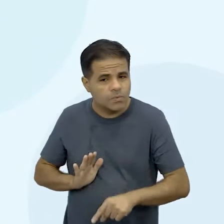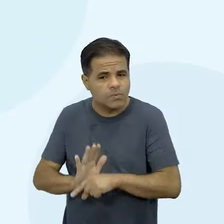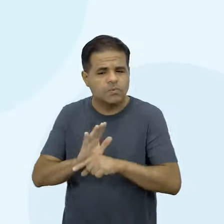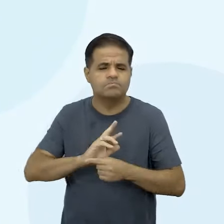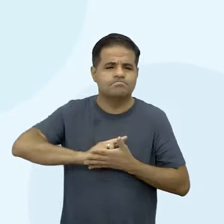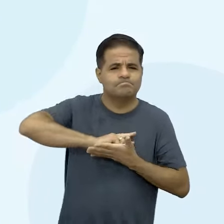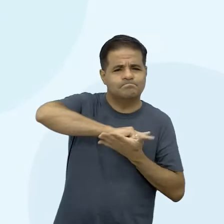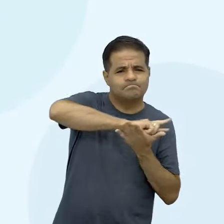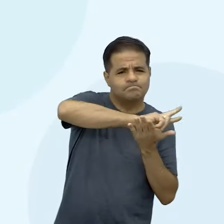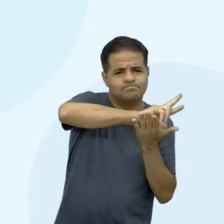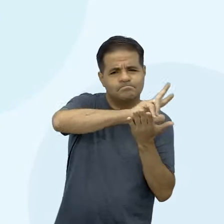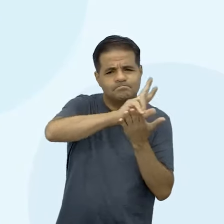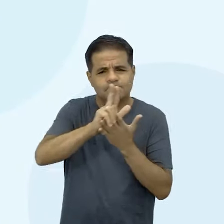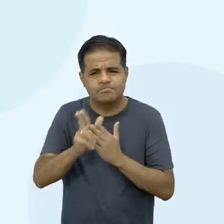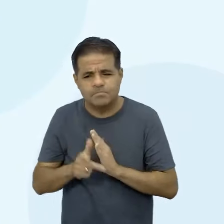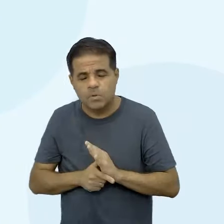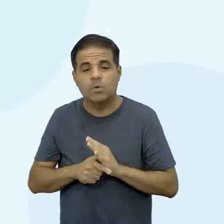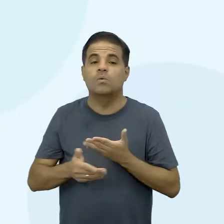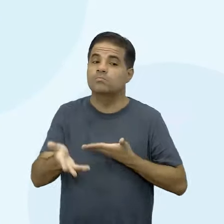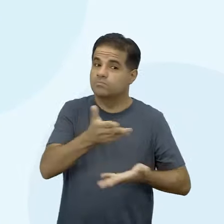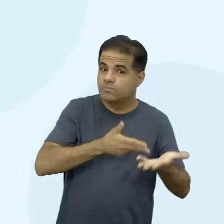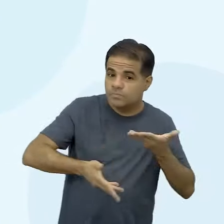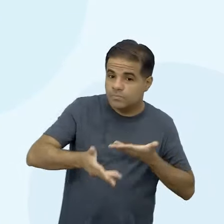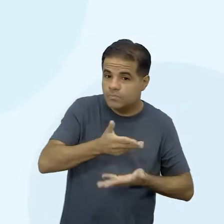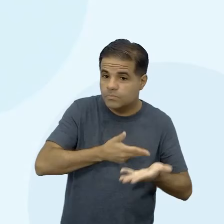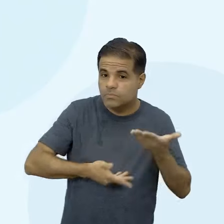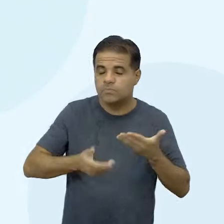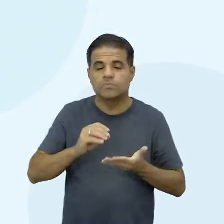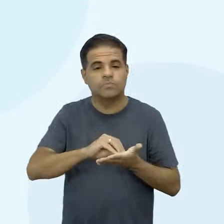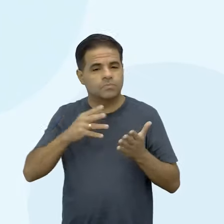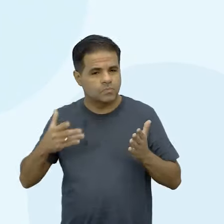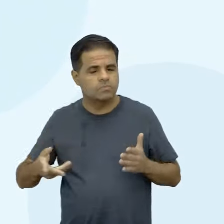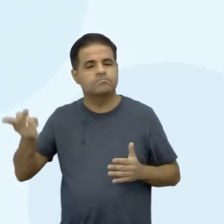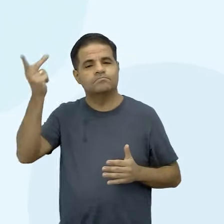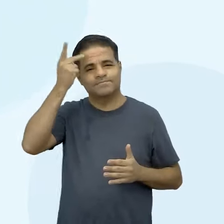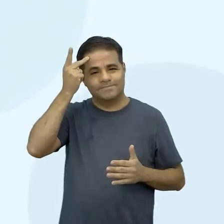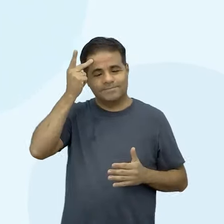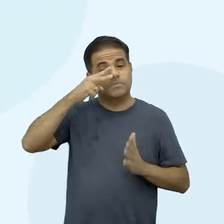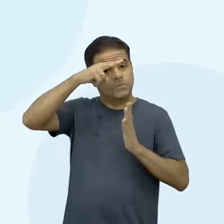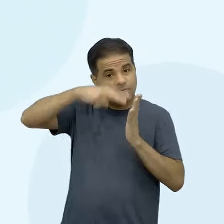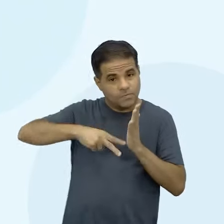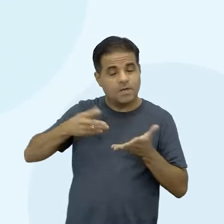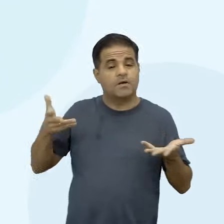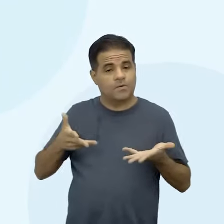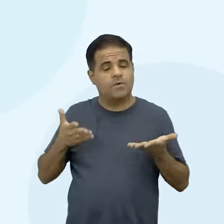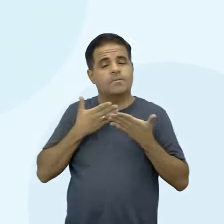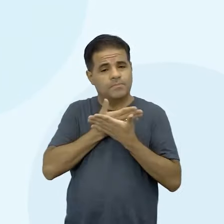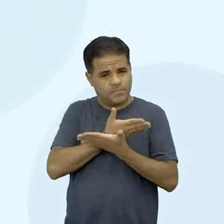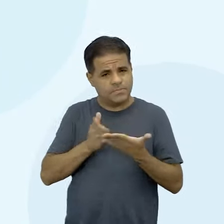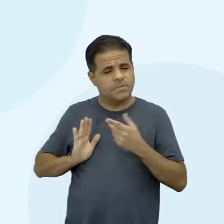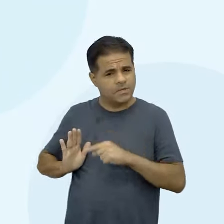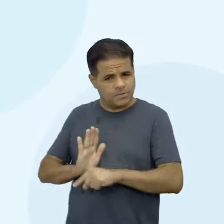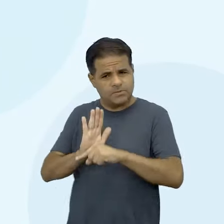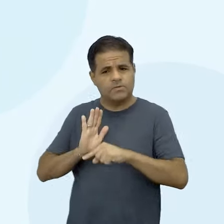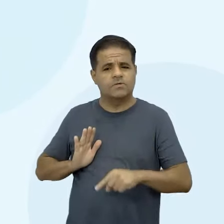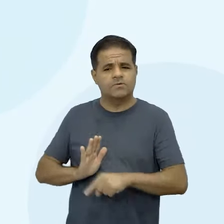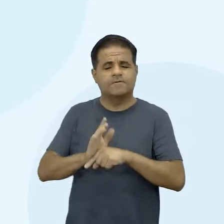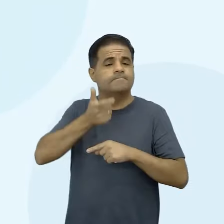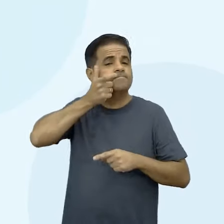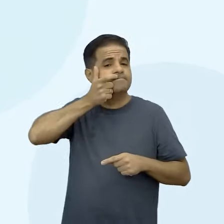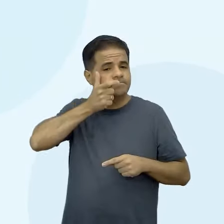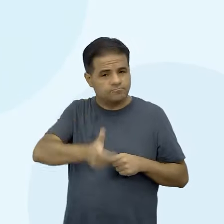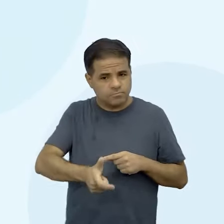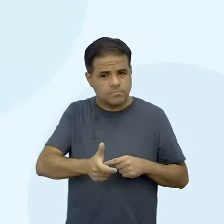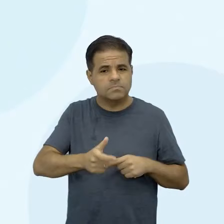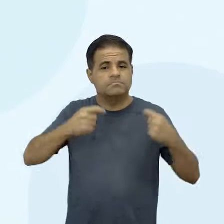uma série de outros pontos, né, relacionados aí ao currículo paulista, que eu vou ler para vocês aqui. Então, elas ajudam aí nos interesses e